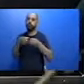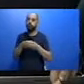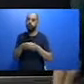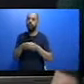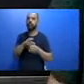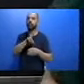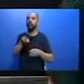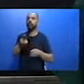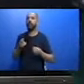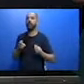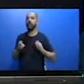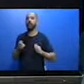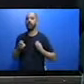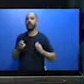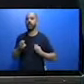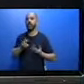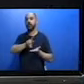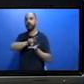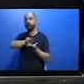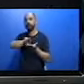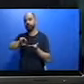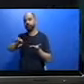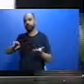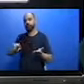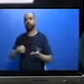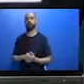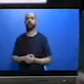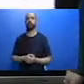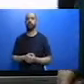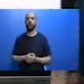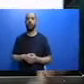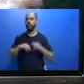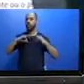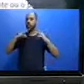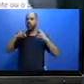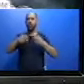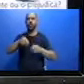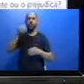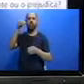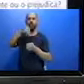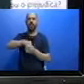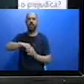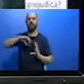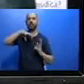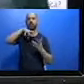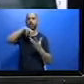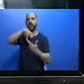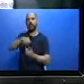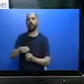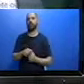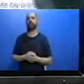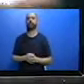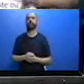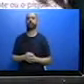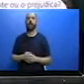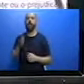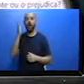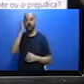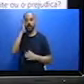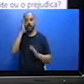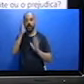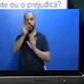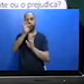que habitam o planeta terra e vamos responder entender o texto 3